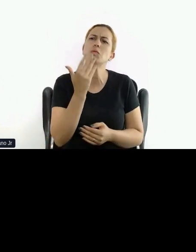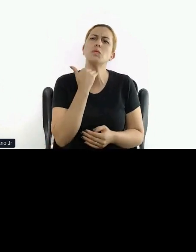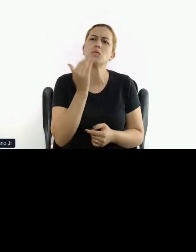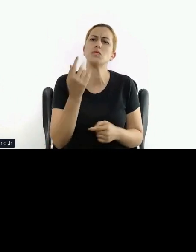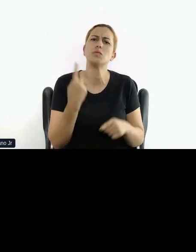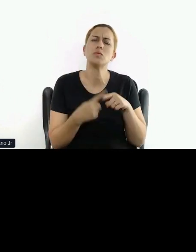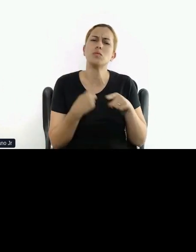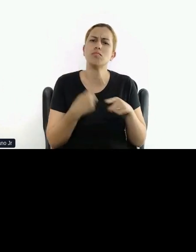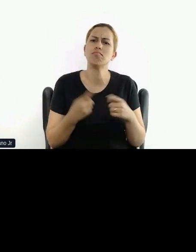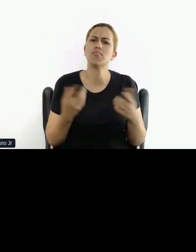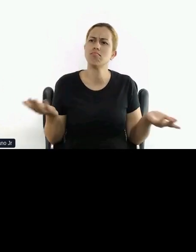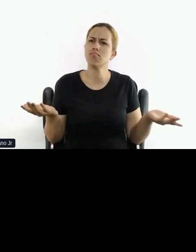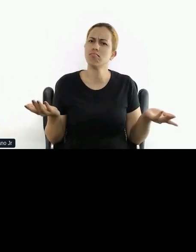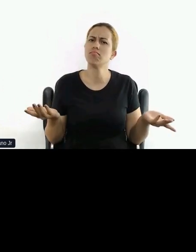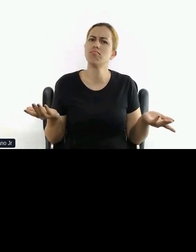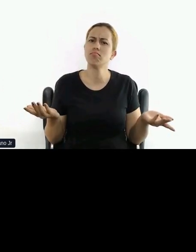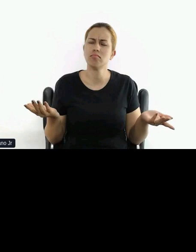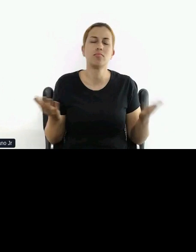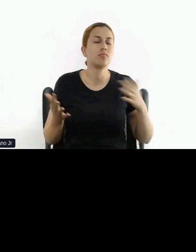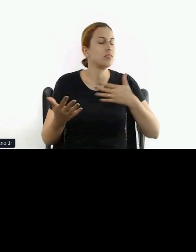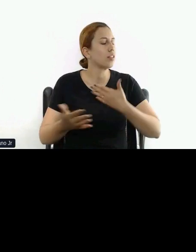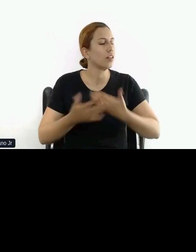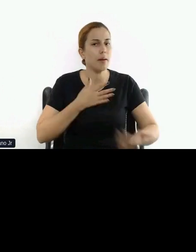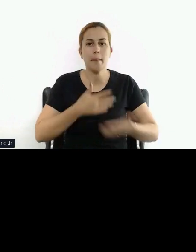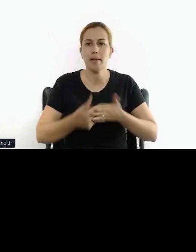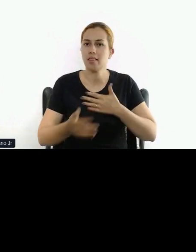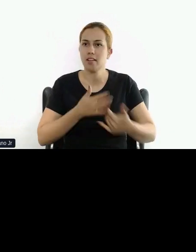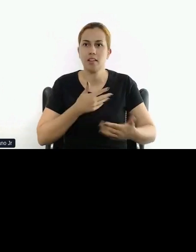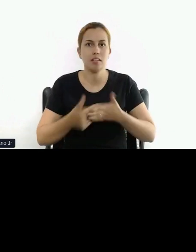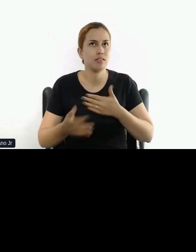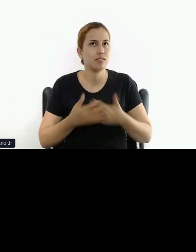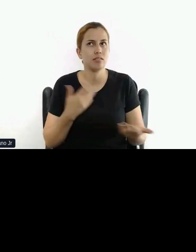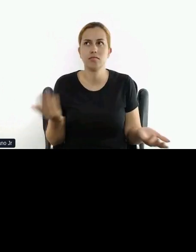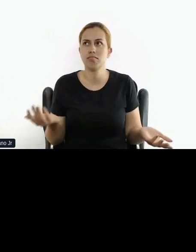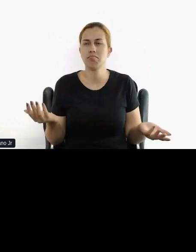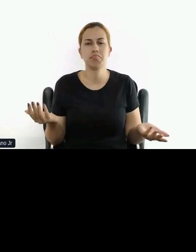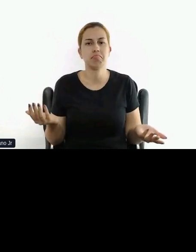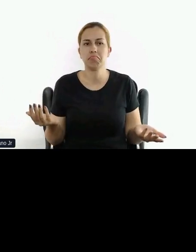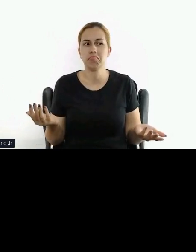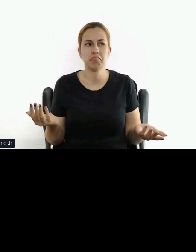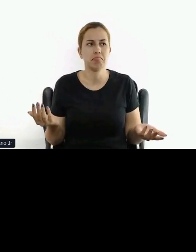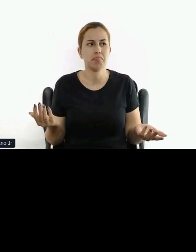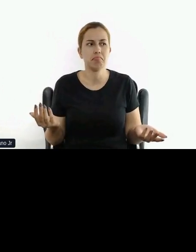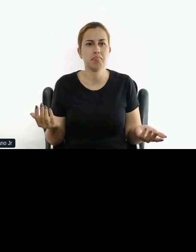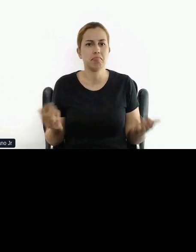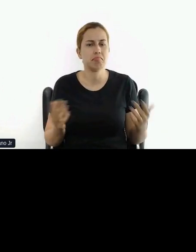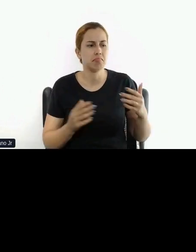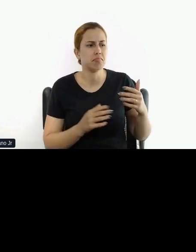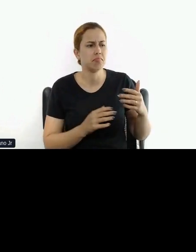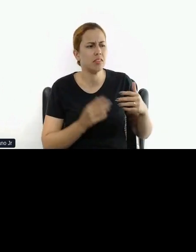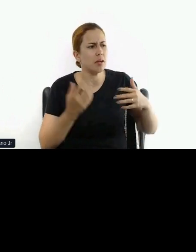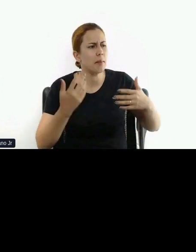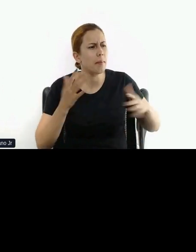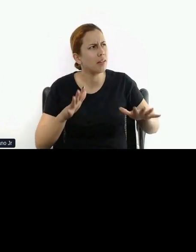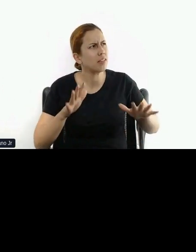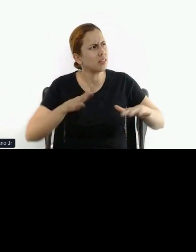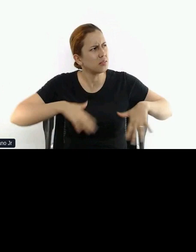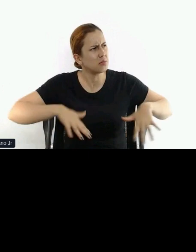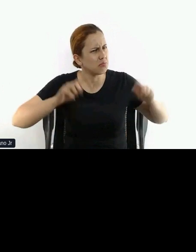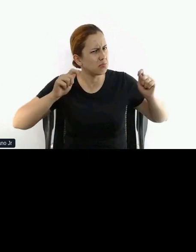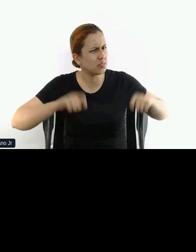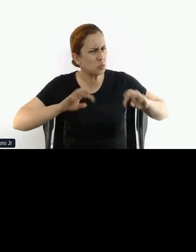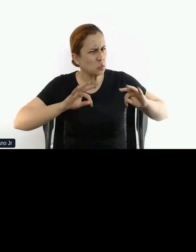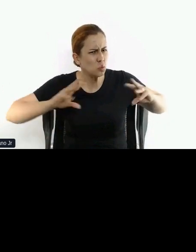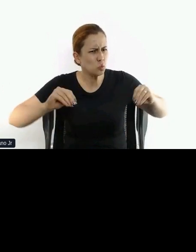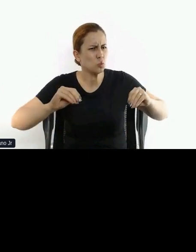mundo segue, independente de outras de restrições, né? Será que a gente conseguiria, né, uma